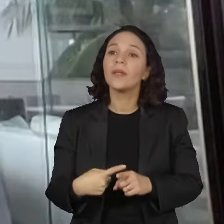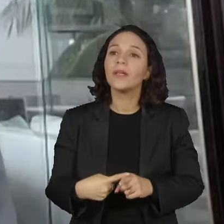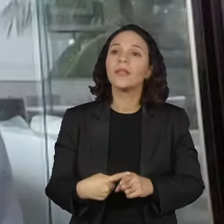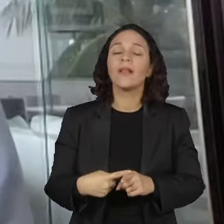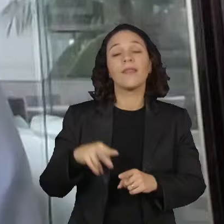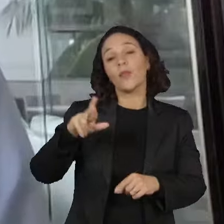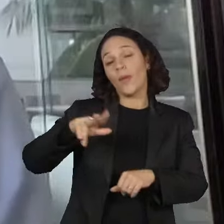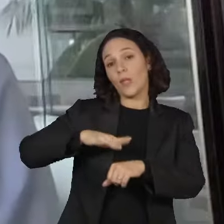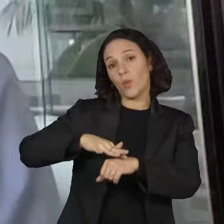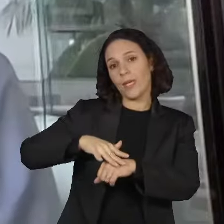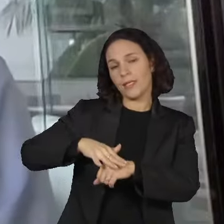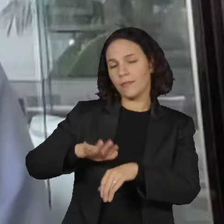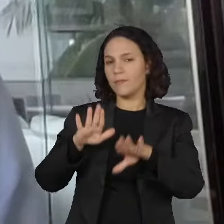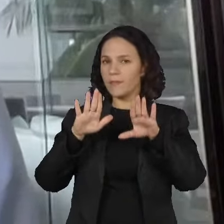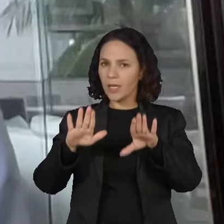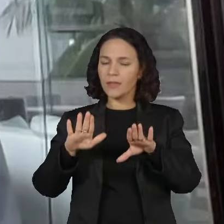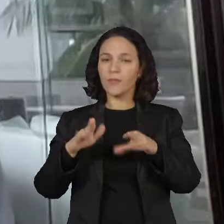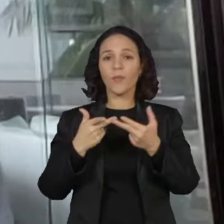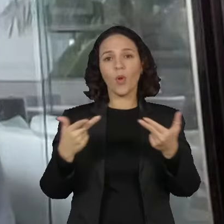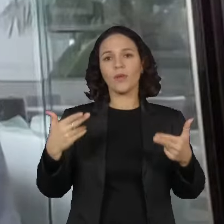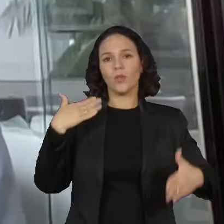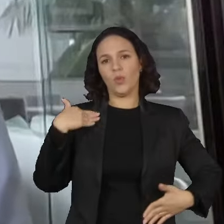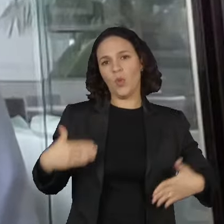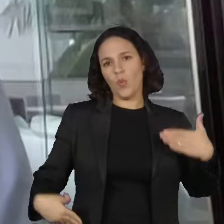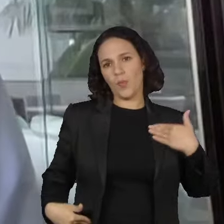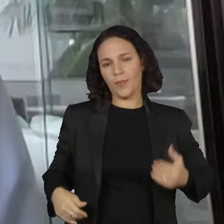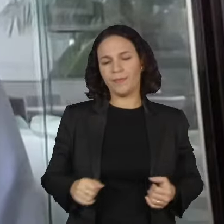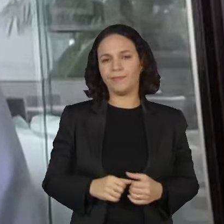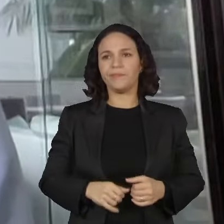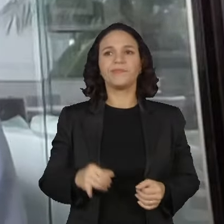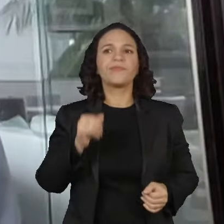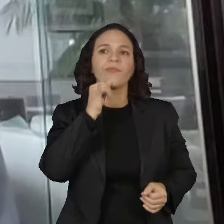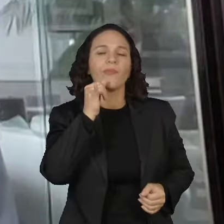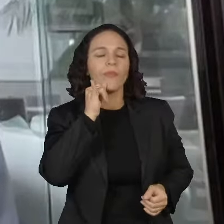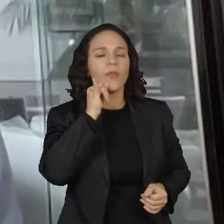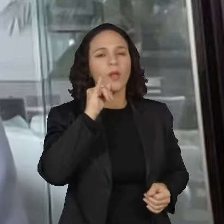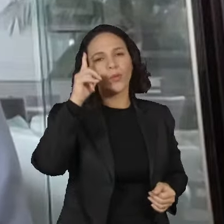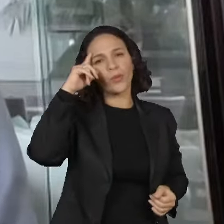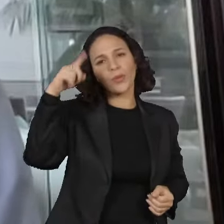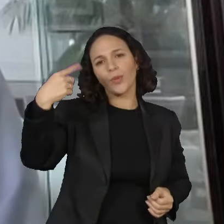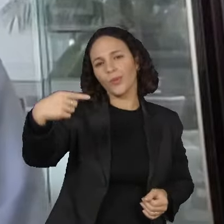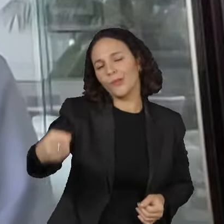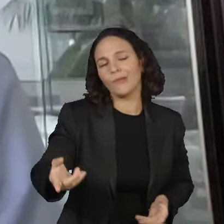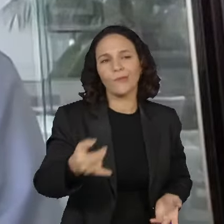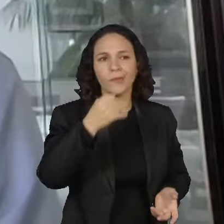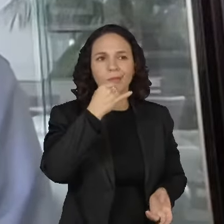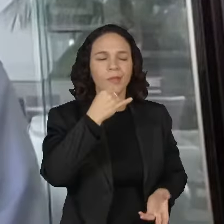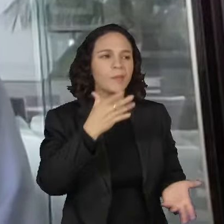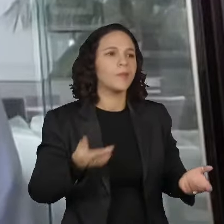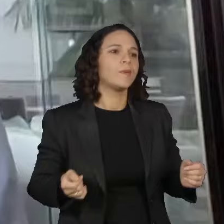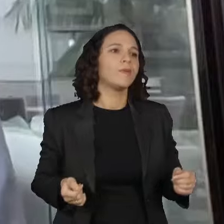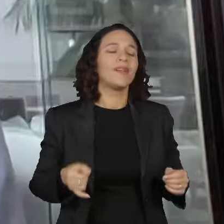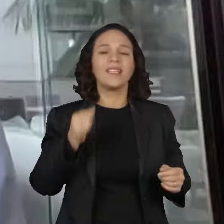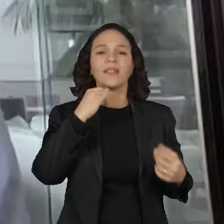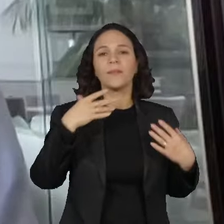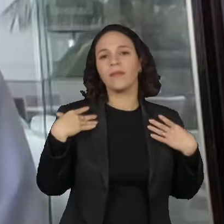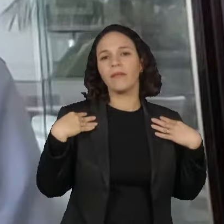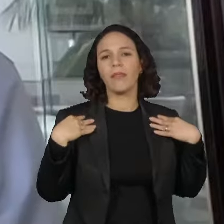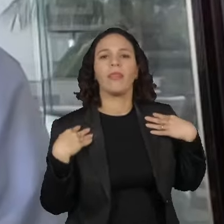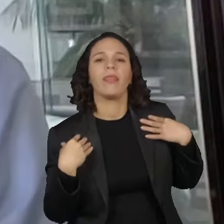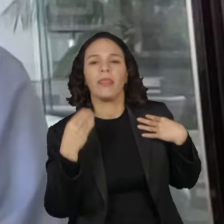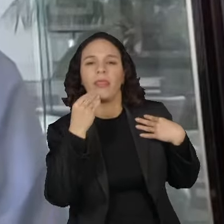não doenças, mas situações mecânicas, né? Situações do dia a dia, como fatores como má postura,